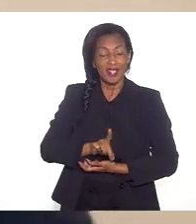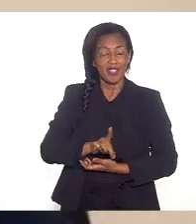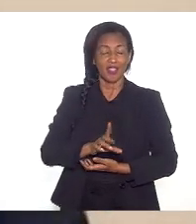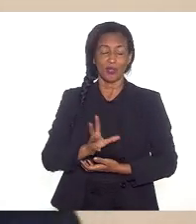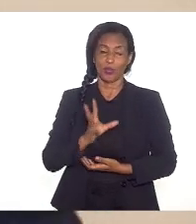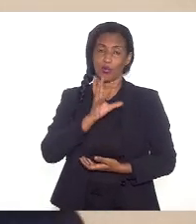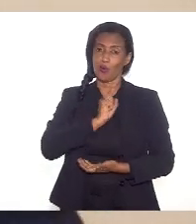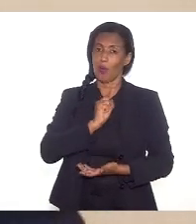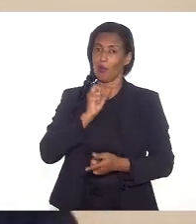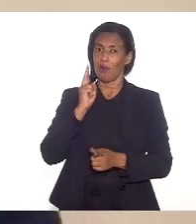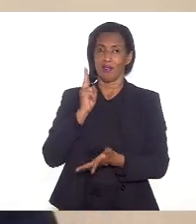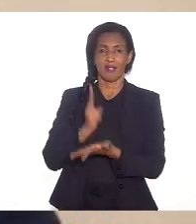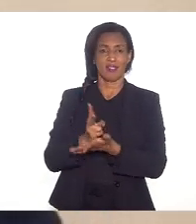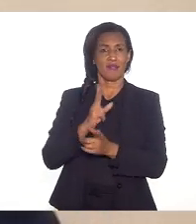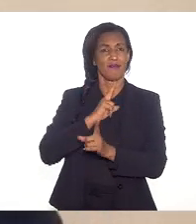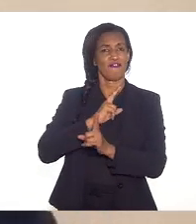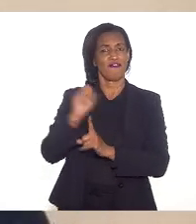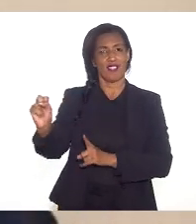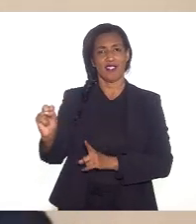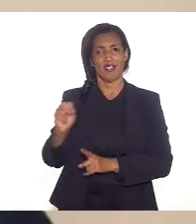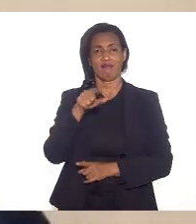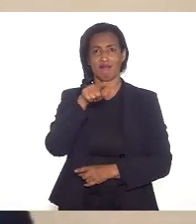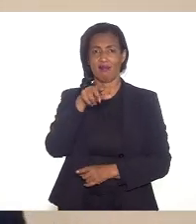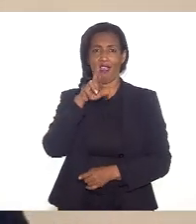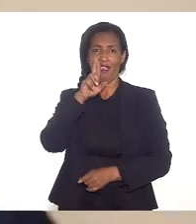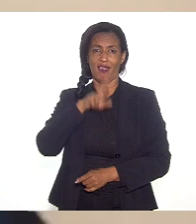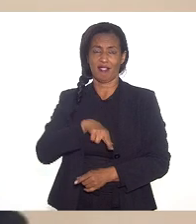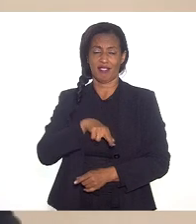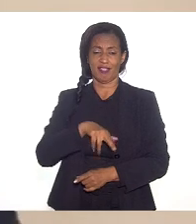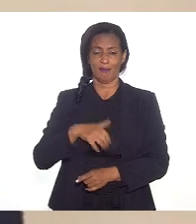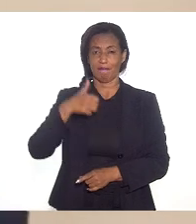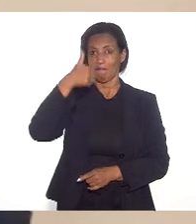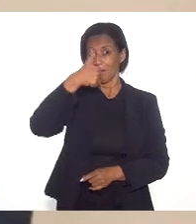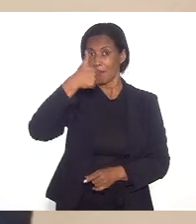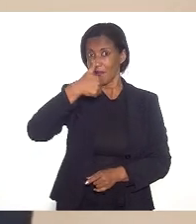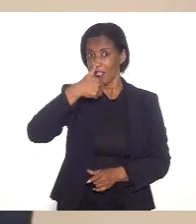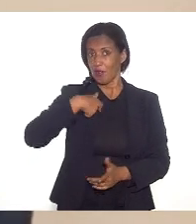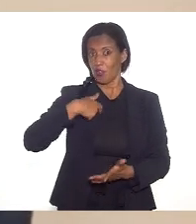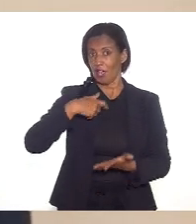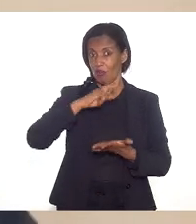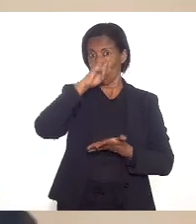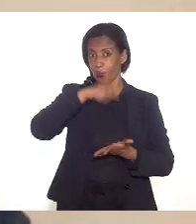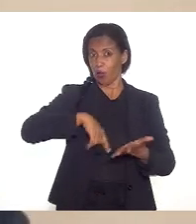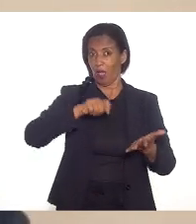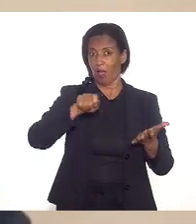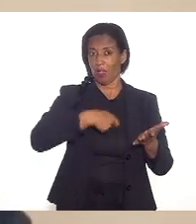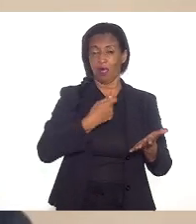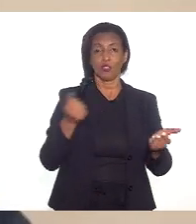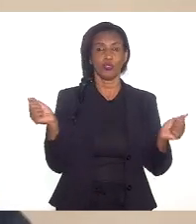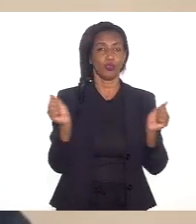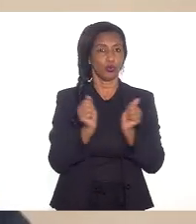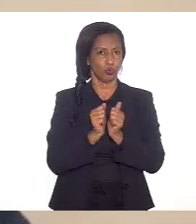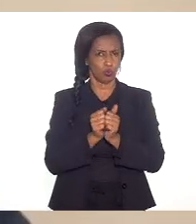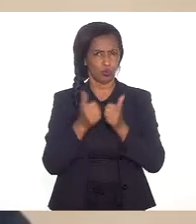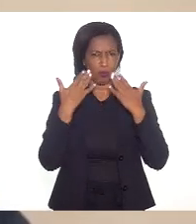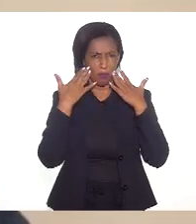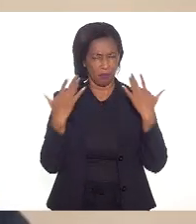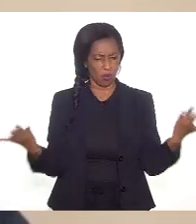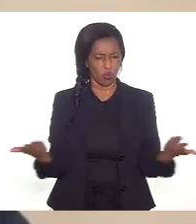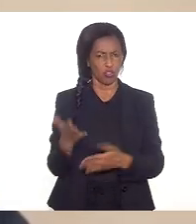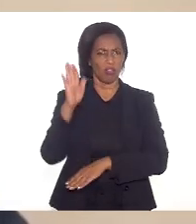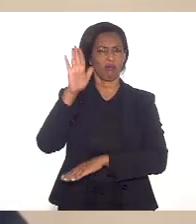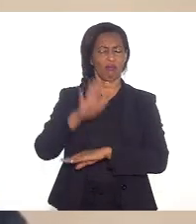amor sempre vence, Mink, você tem toda a razão. Então, em primeiro lugar, eu quero assinar o documento junto, né? Vou me manifestar hoje à